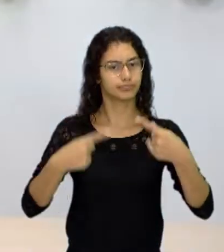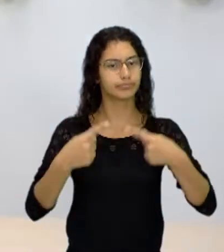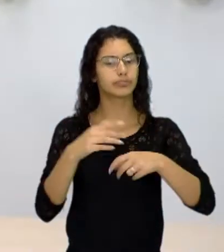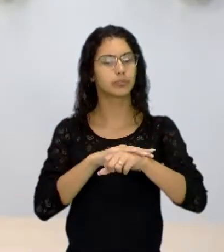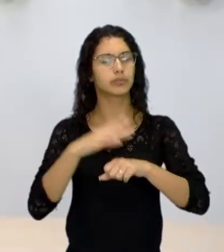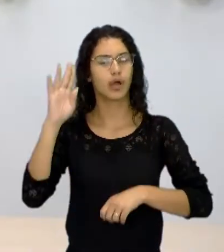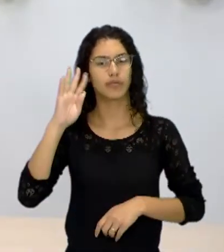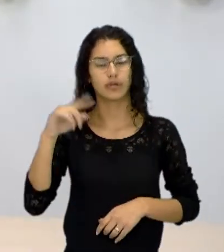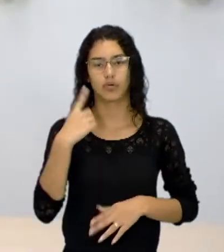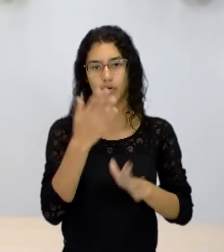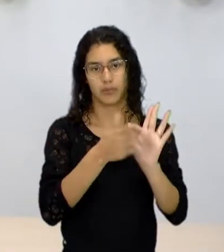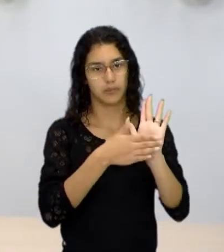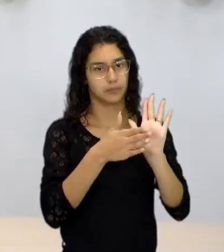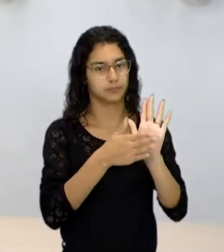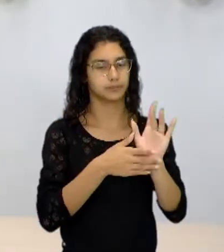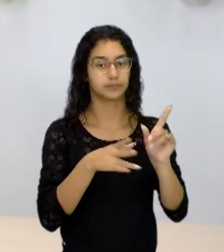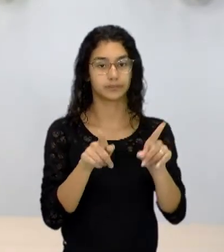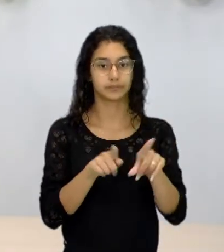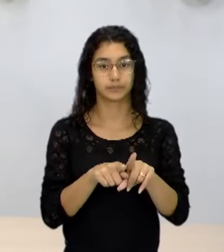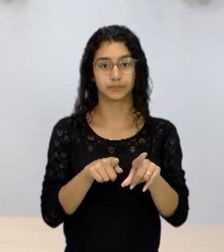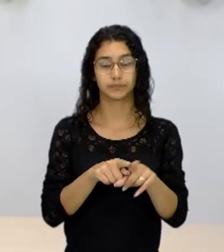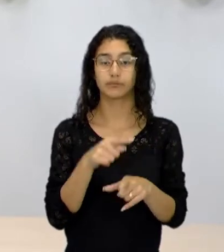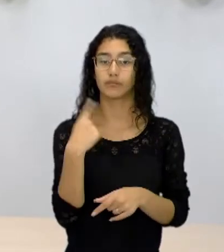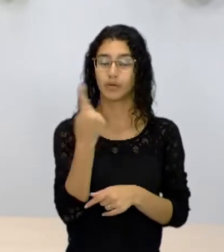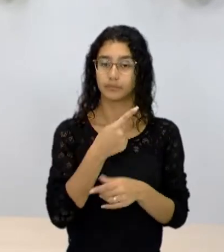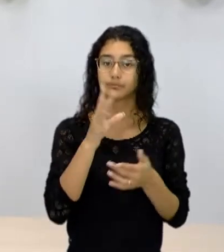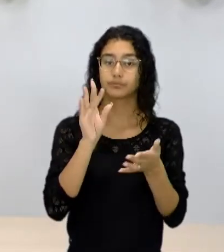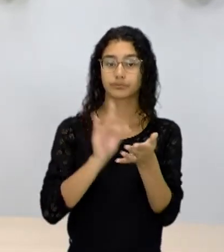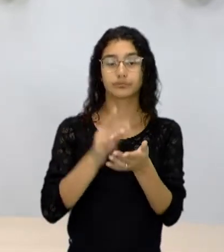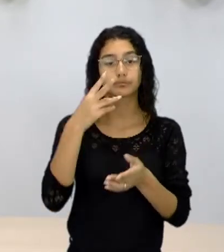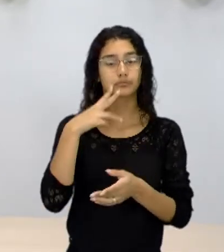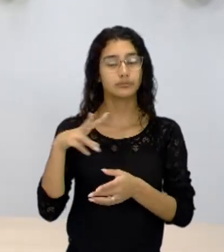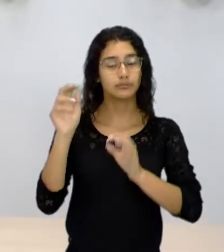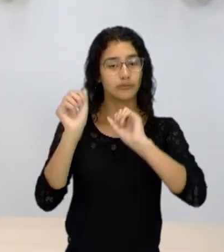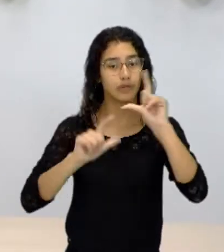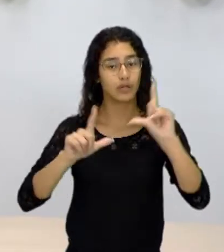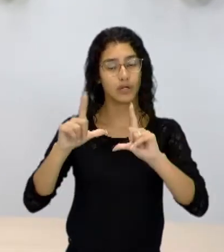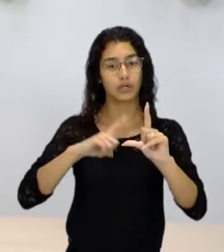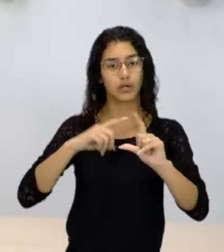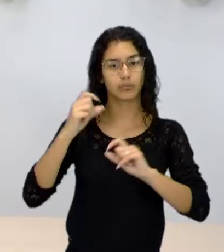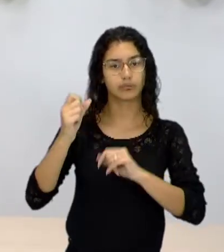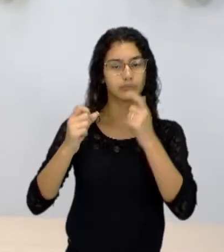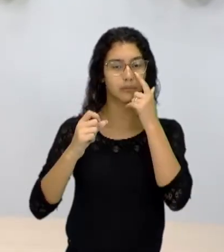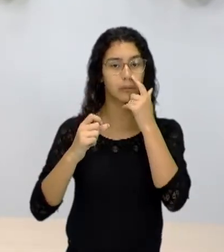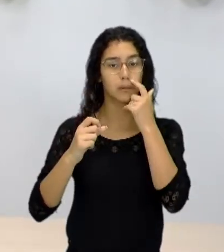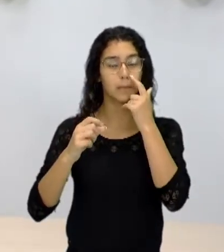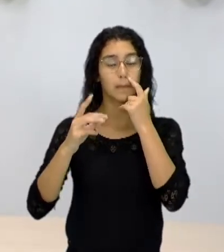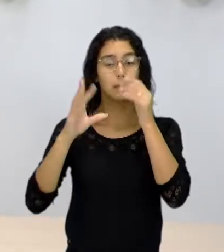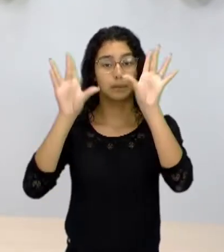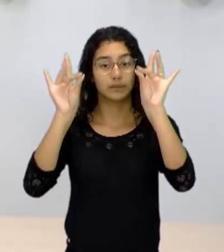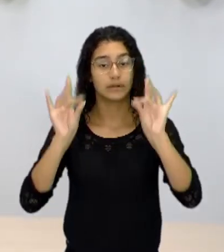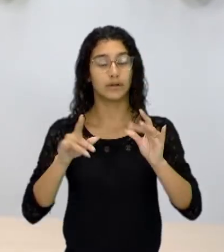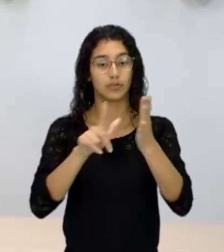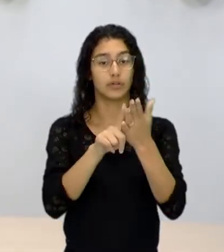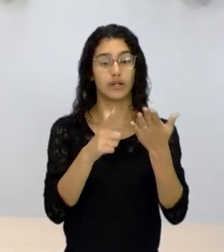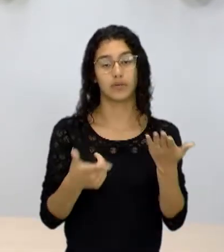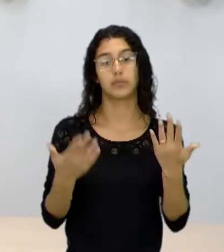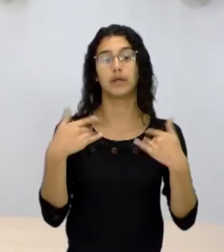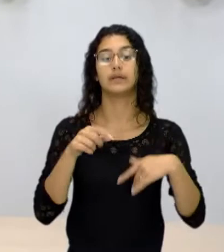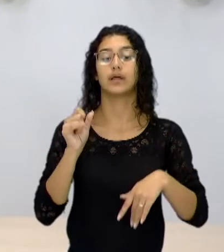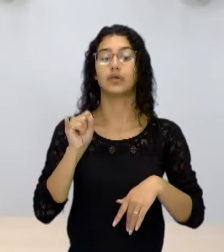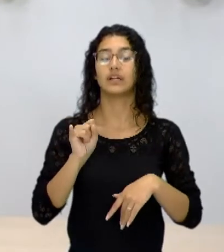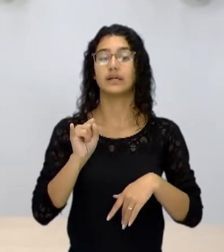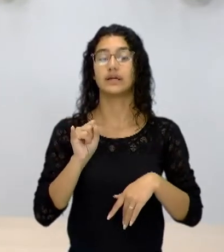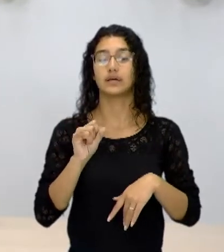reflexão que a gente propõe aí. A gente realmente, né, o Observatório de Imprensa traz luz aos detalhes do jornalismo. Então, quer dizer, o seu veículo